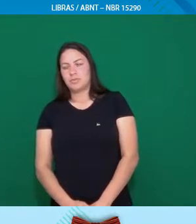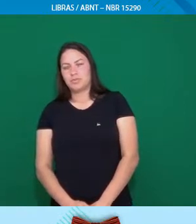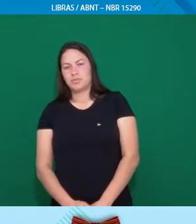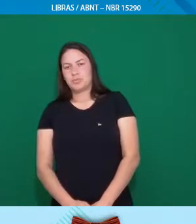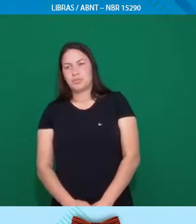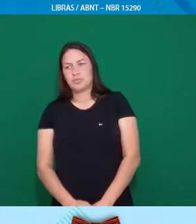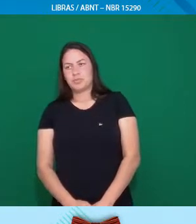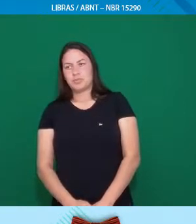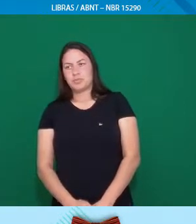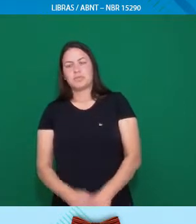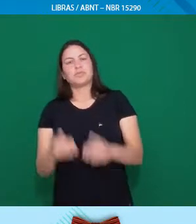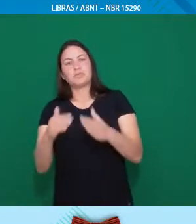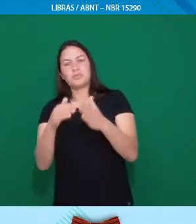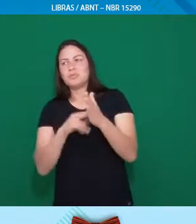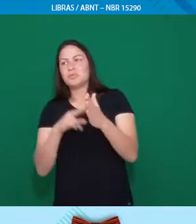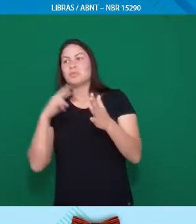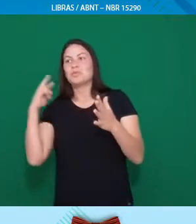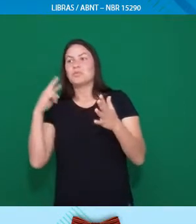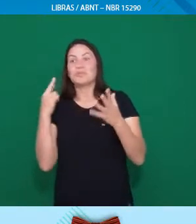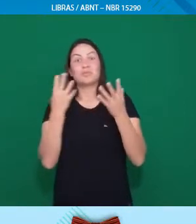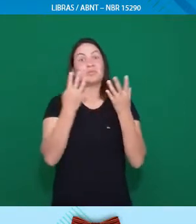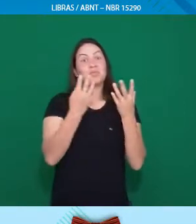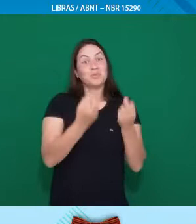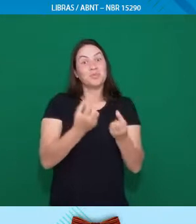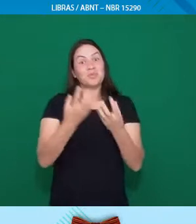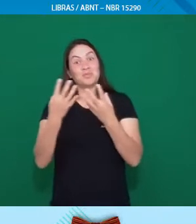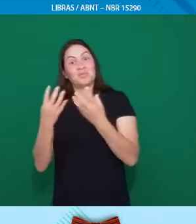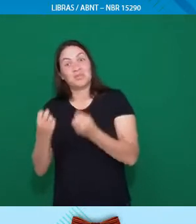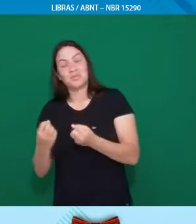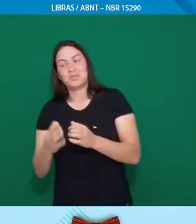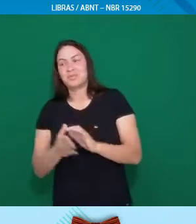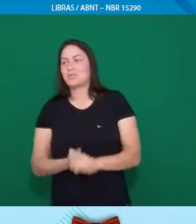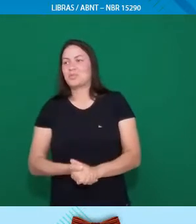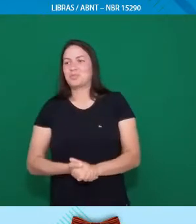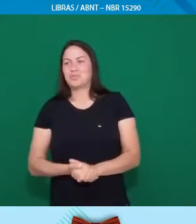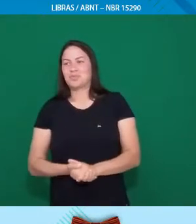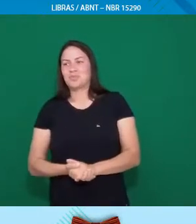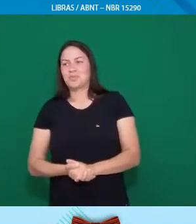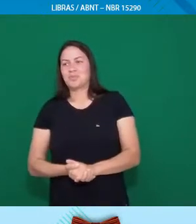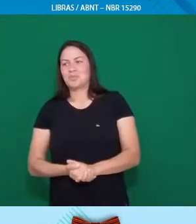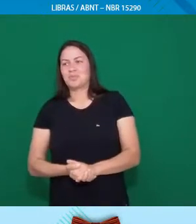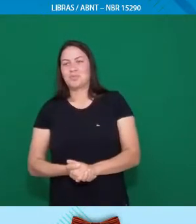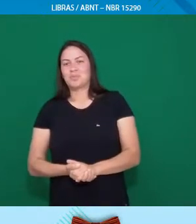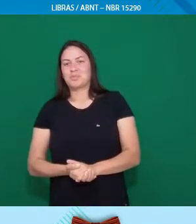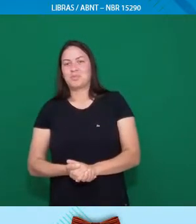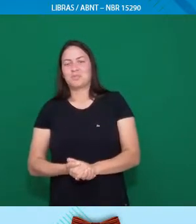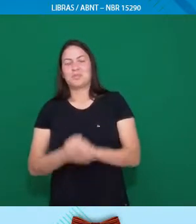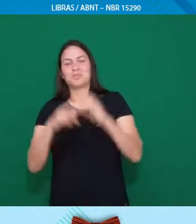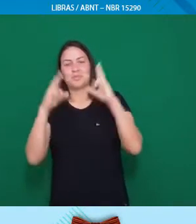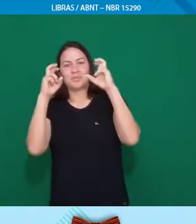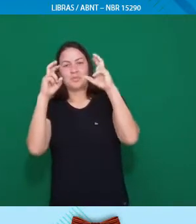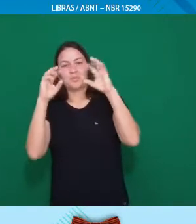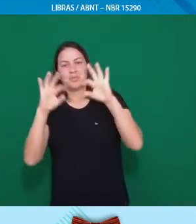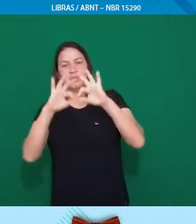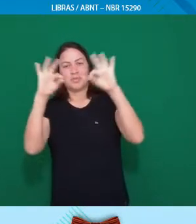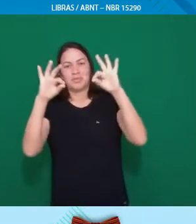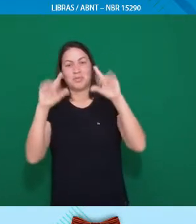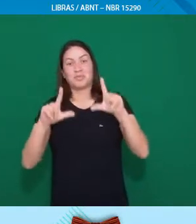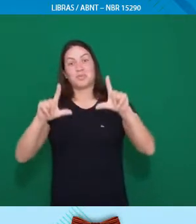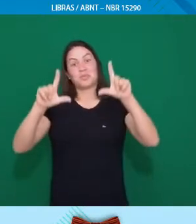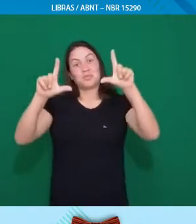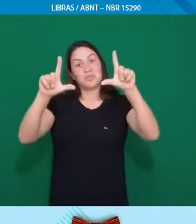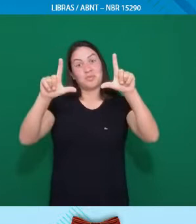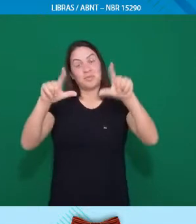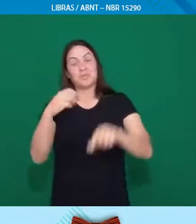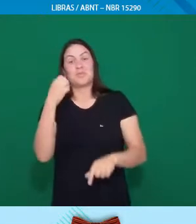a indicação aprovada por unanimidade dos vereadores passamos agora as moções